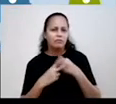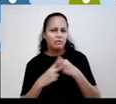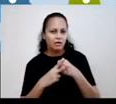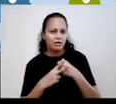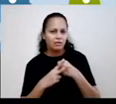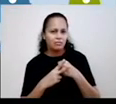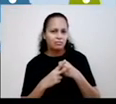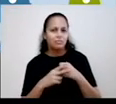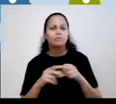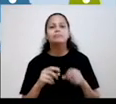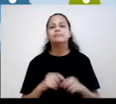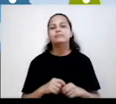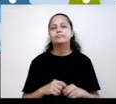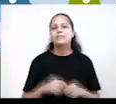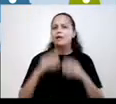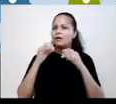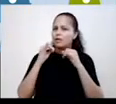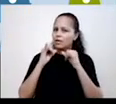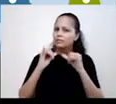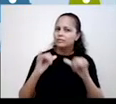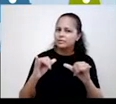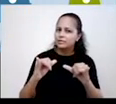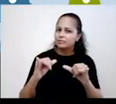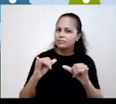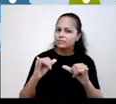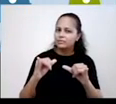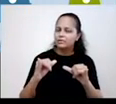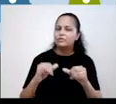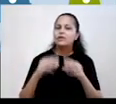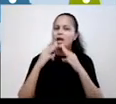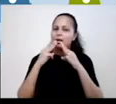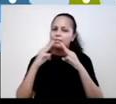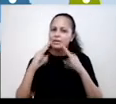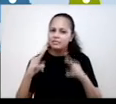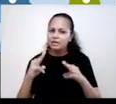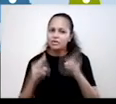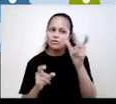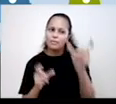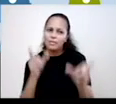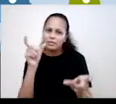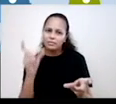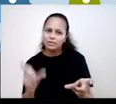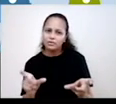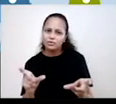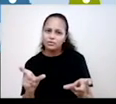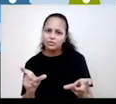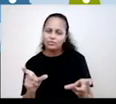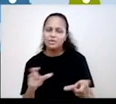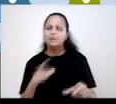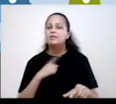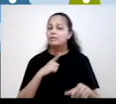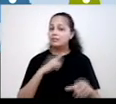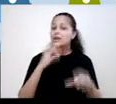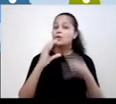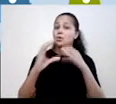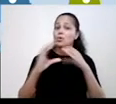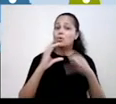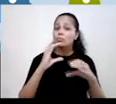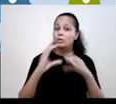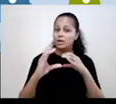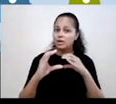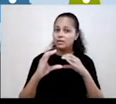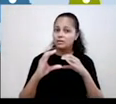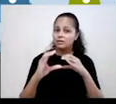é um enunciado, porque justamente transmite essa mensagem para o meu interlocutor. Então, toda vez que eu tenho uma situação de comunicação em